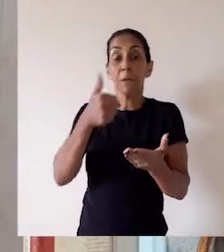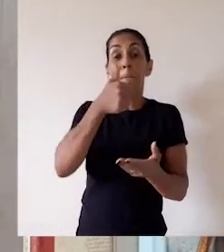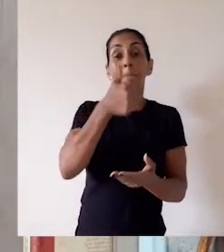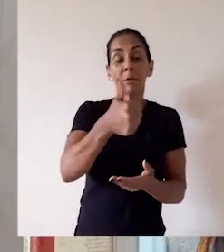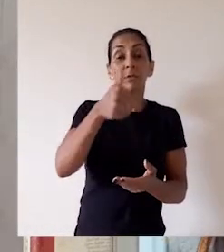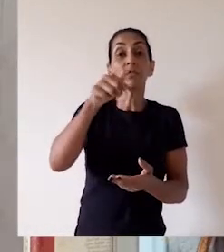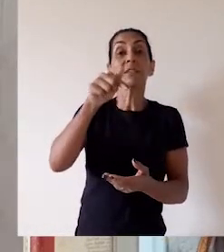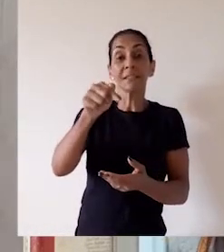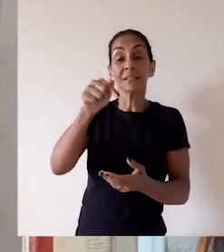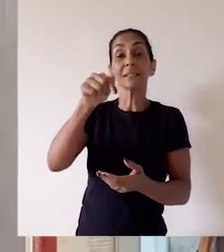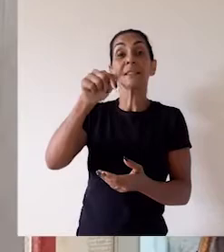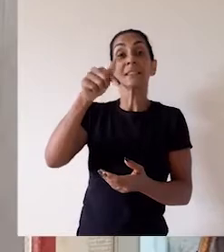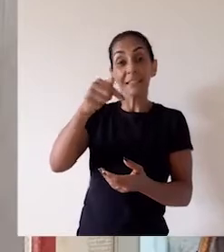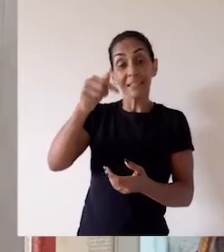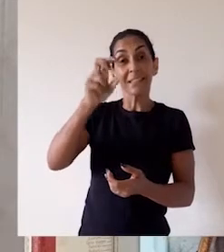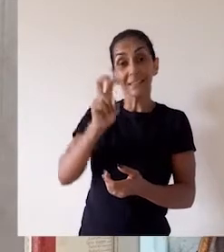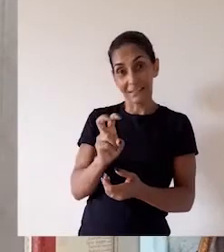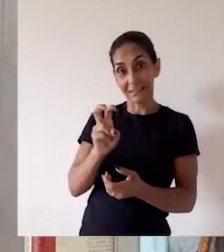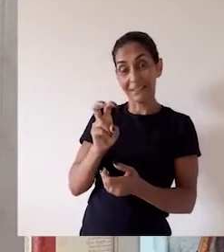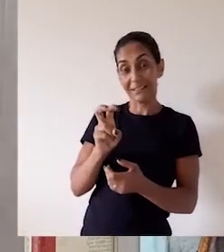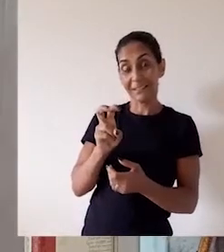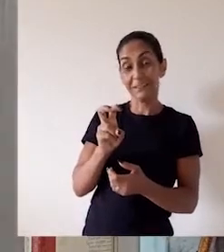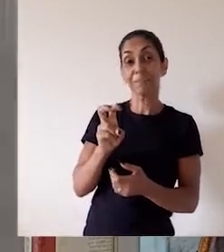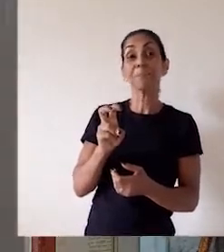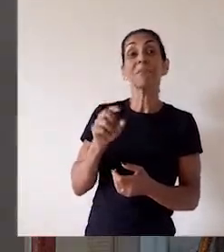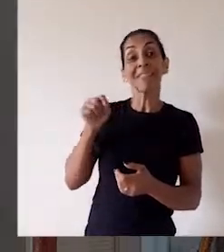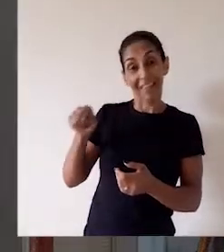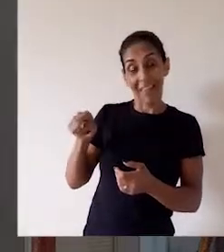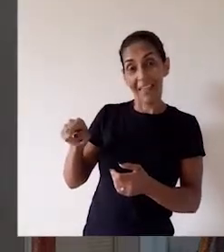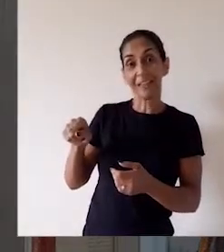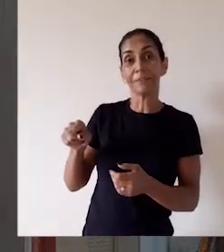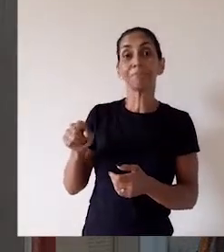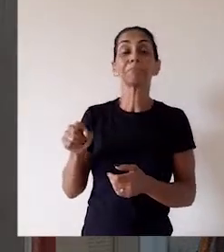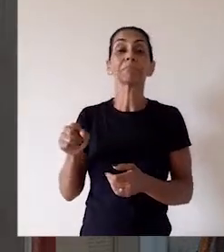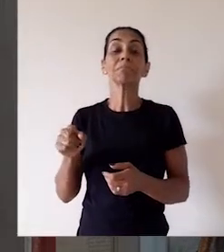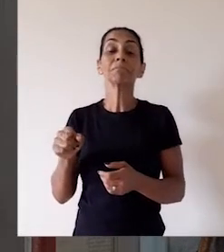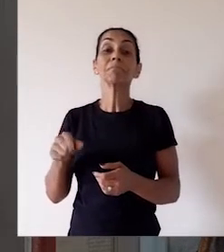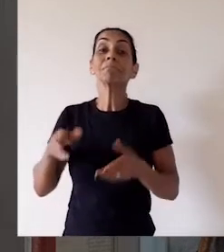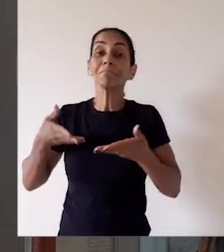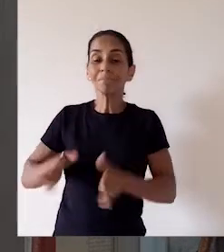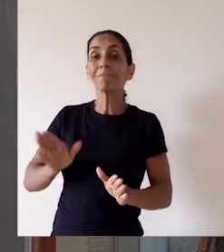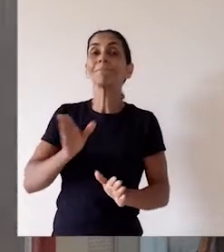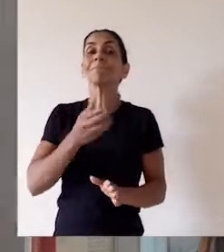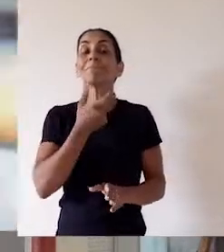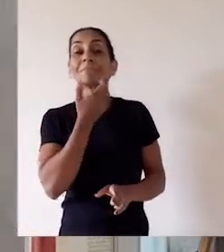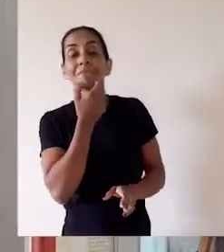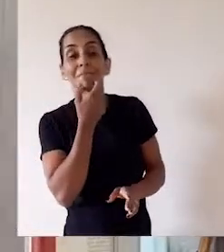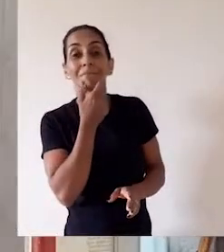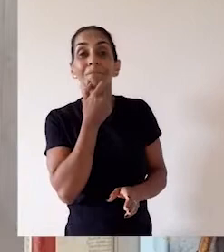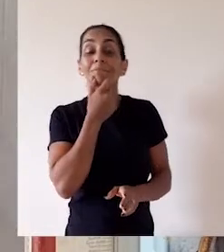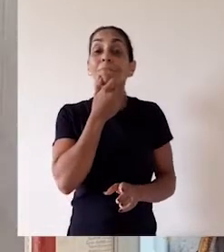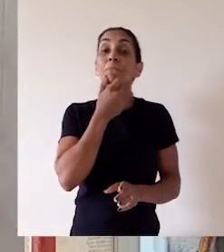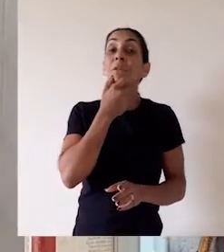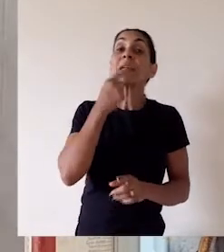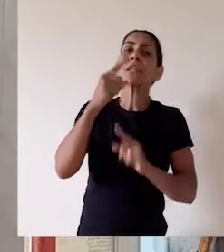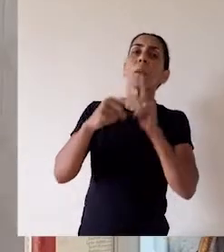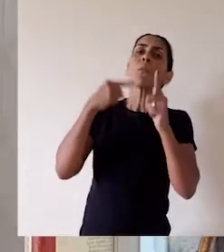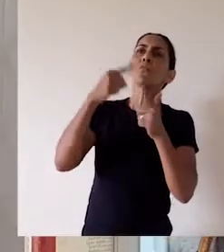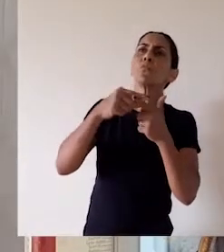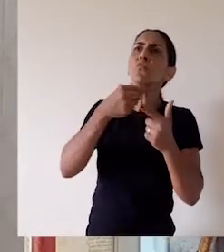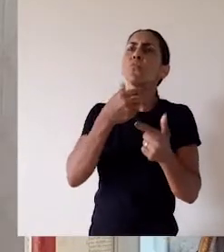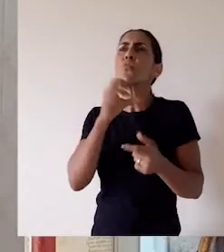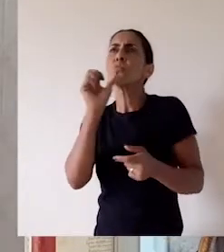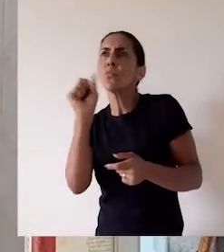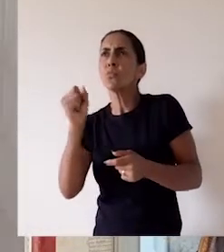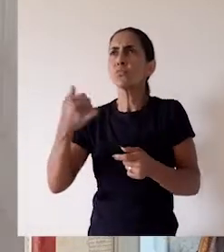Em 1775, nasce a nossa querida Jane Austen. Ela nasceu na zona rural da Inglaterra e aos 8 anos de idade, com a morte da